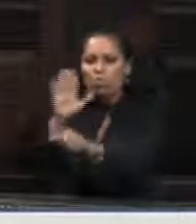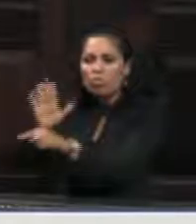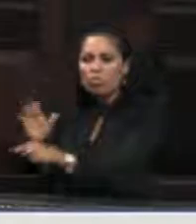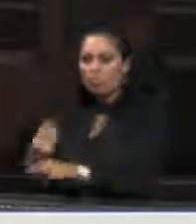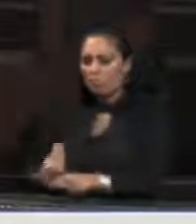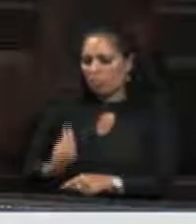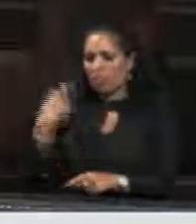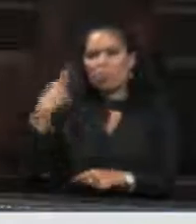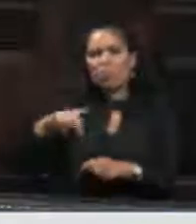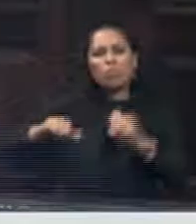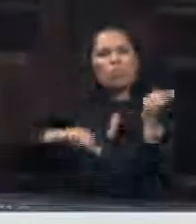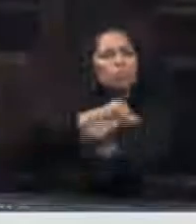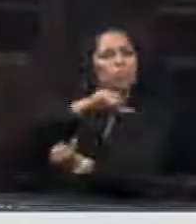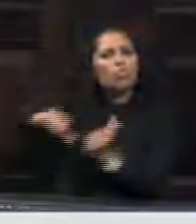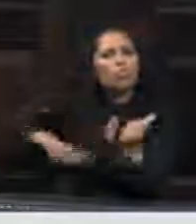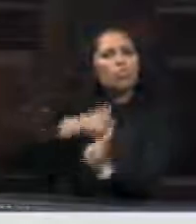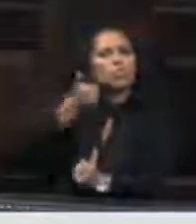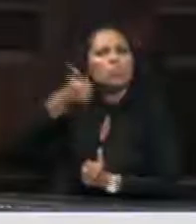mototáxi,